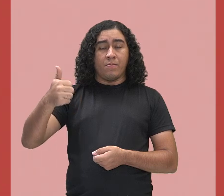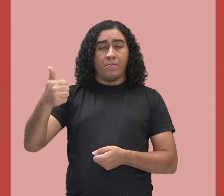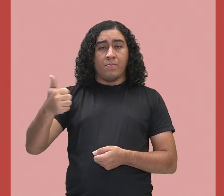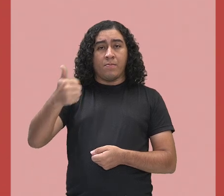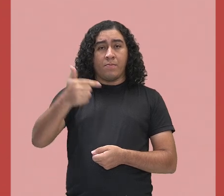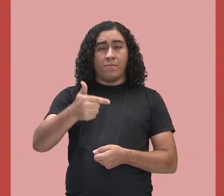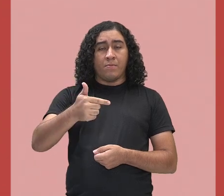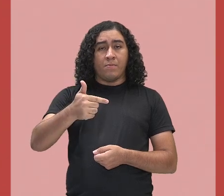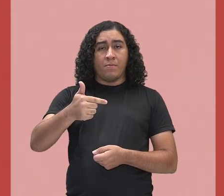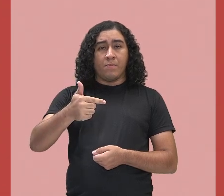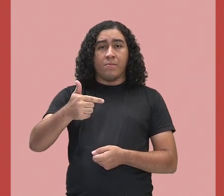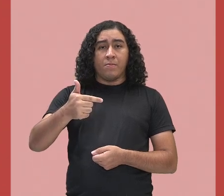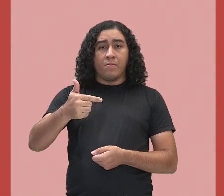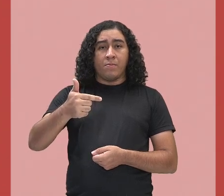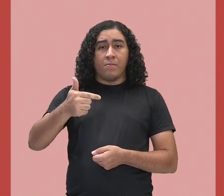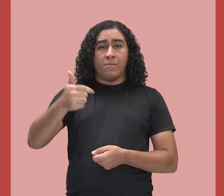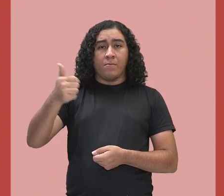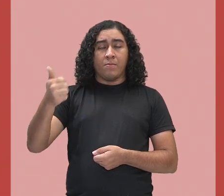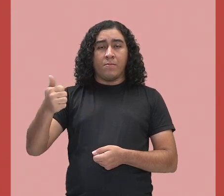12,